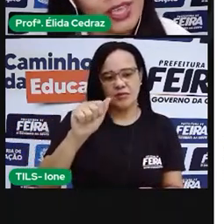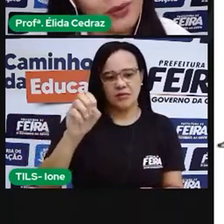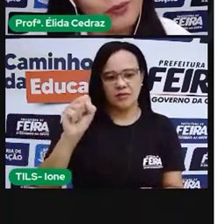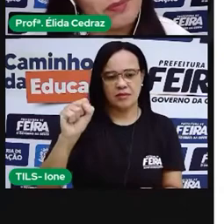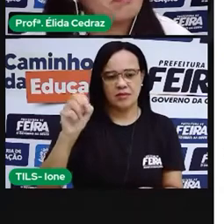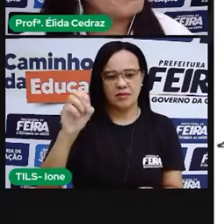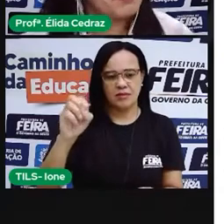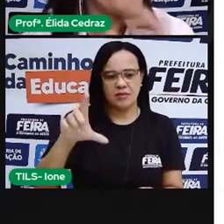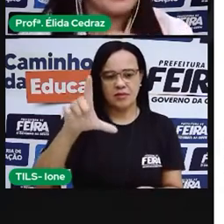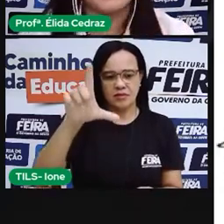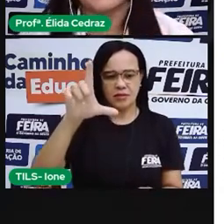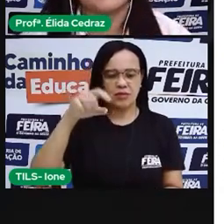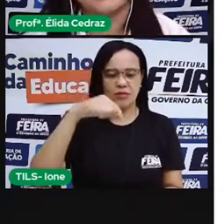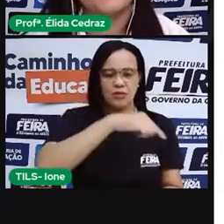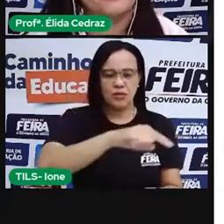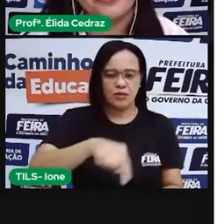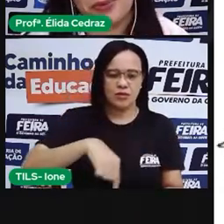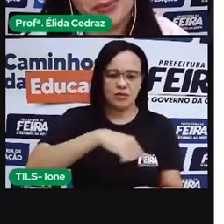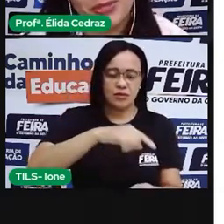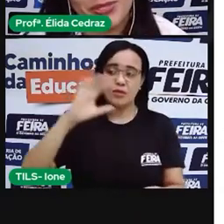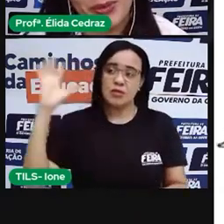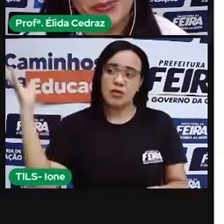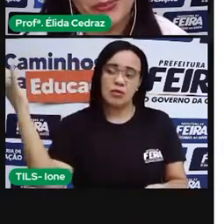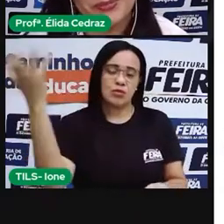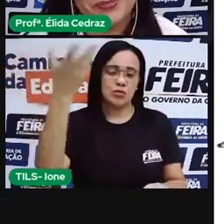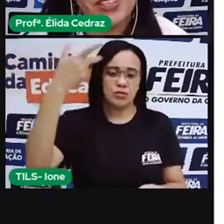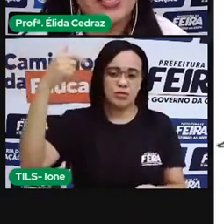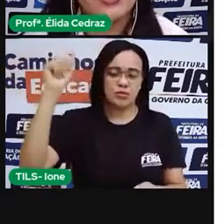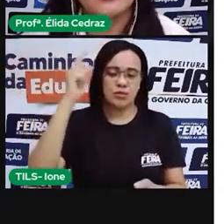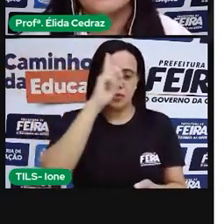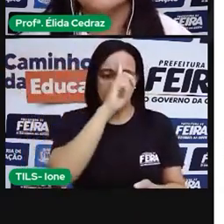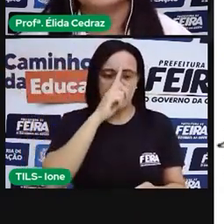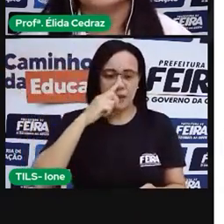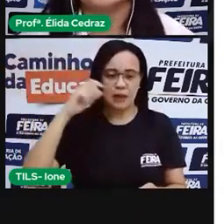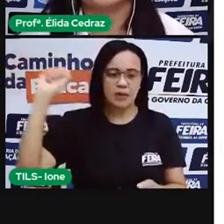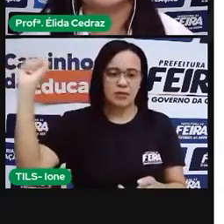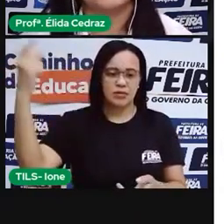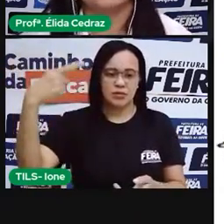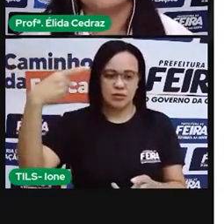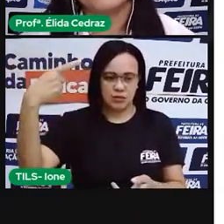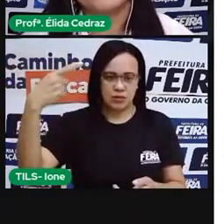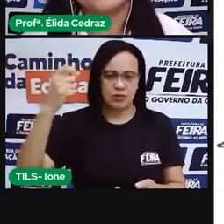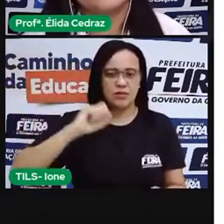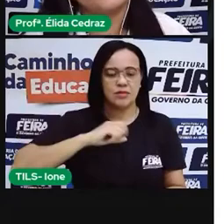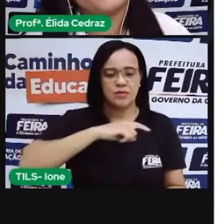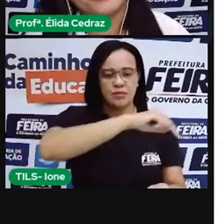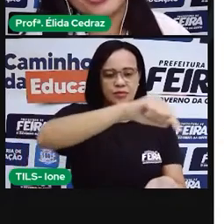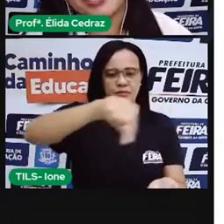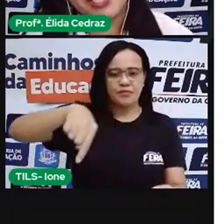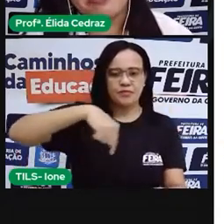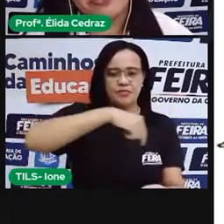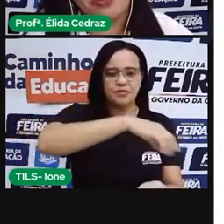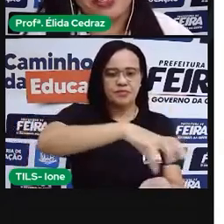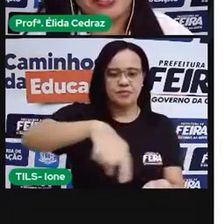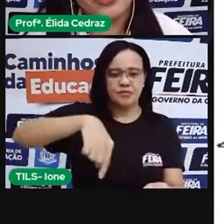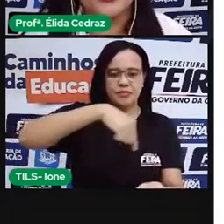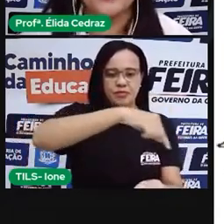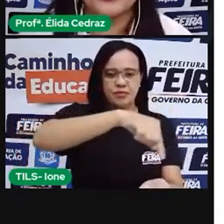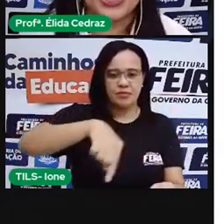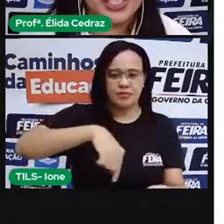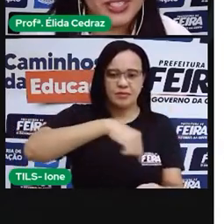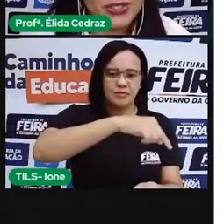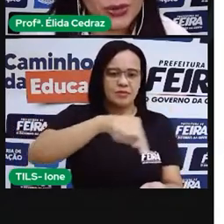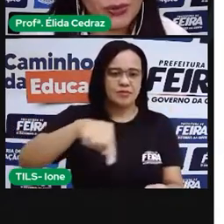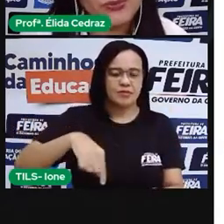como o céu, amarelinho como o sol. E o girassol vai girando dia afora.